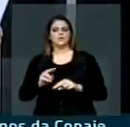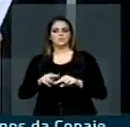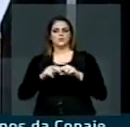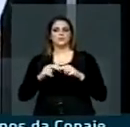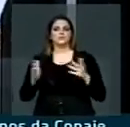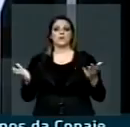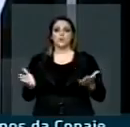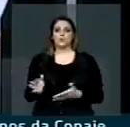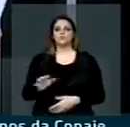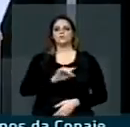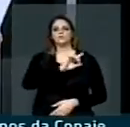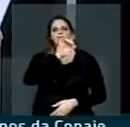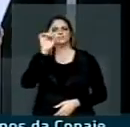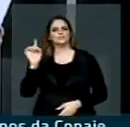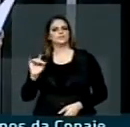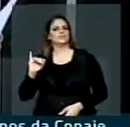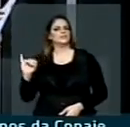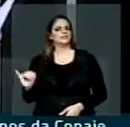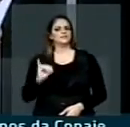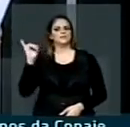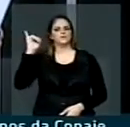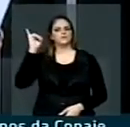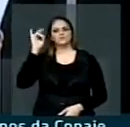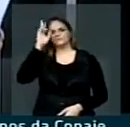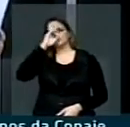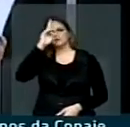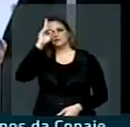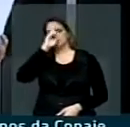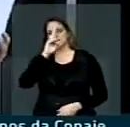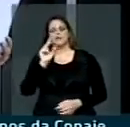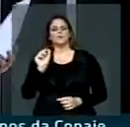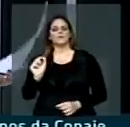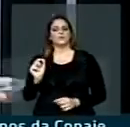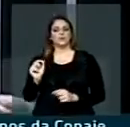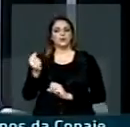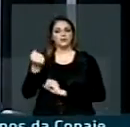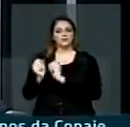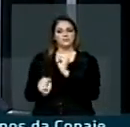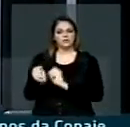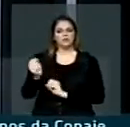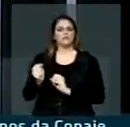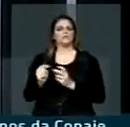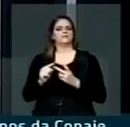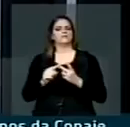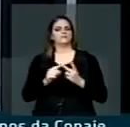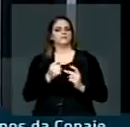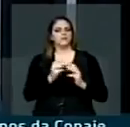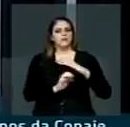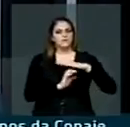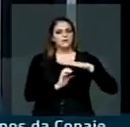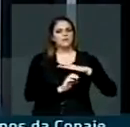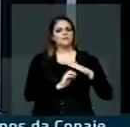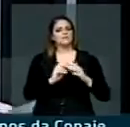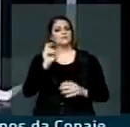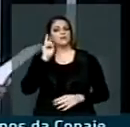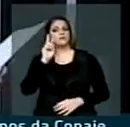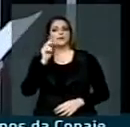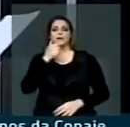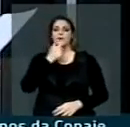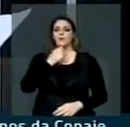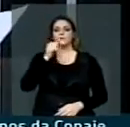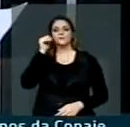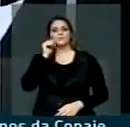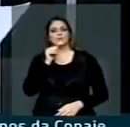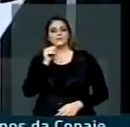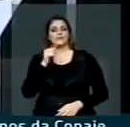ainda mais simbólica, nessa junção entre jovens empreendedores e a indústria brasileira. Aqui estão reunidos as mulheres e os homens